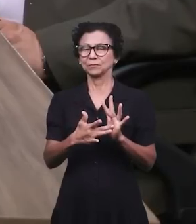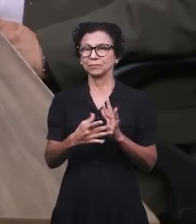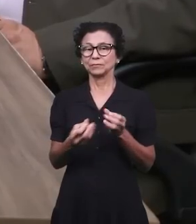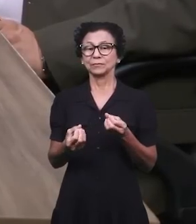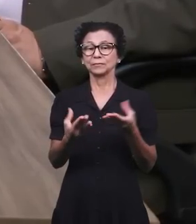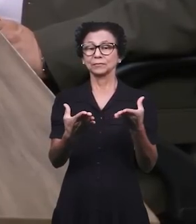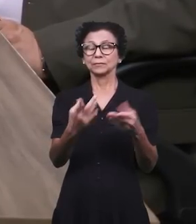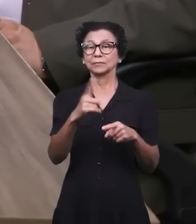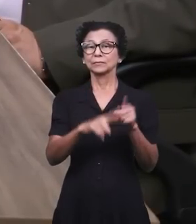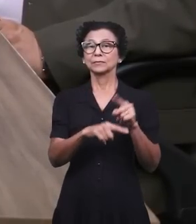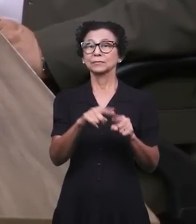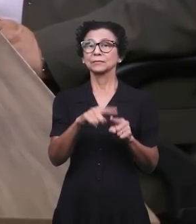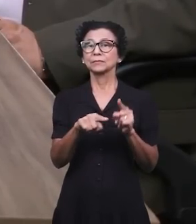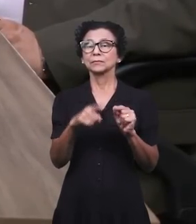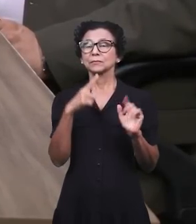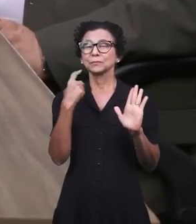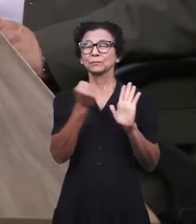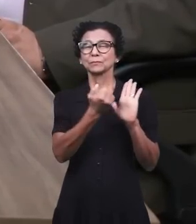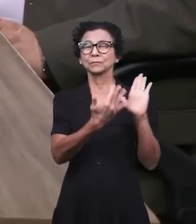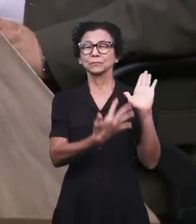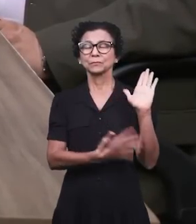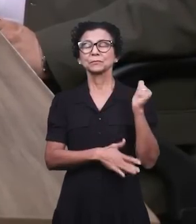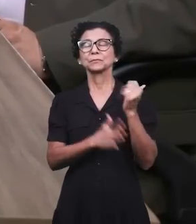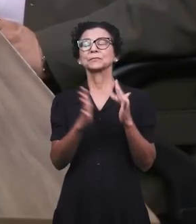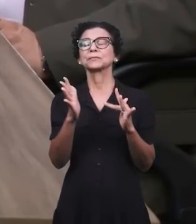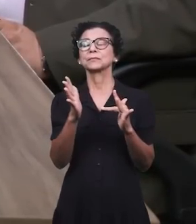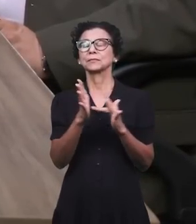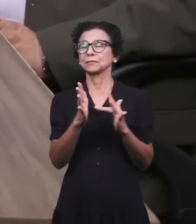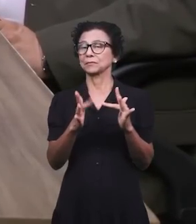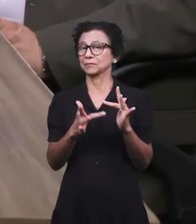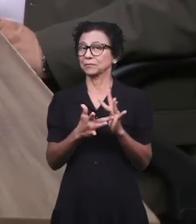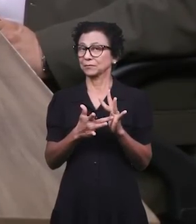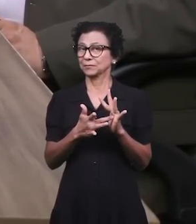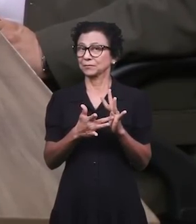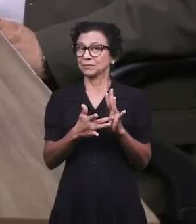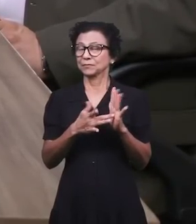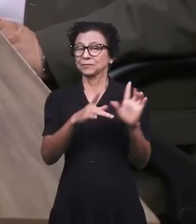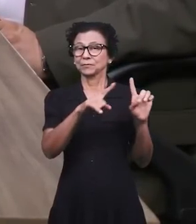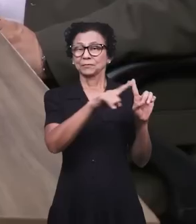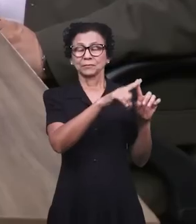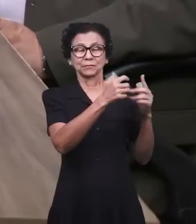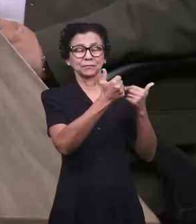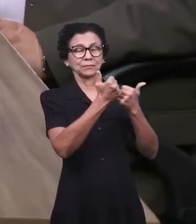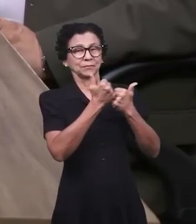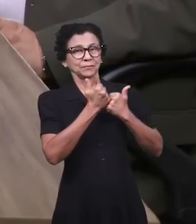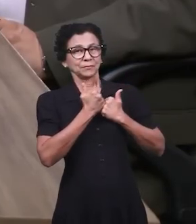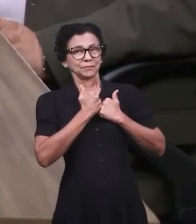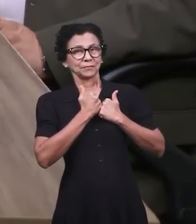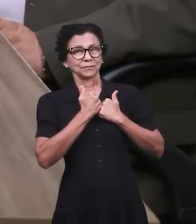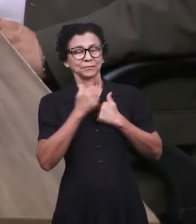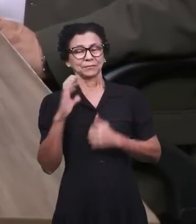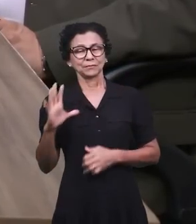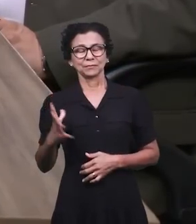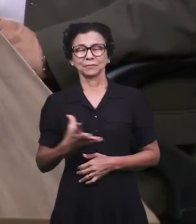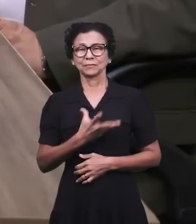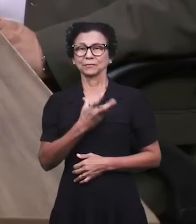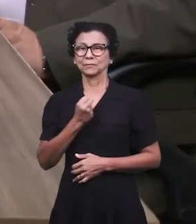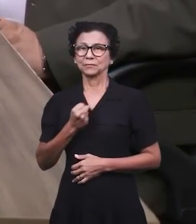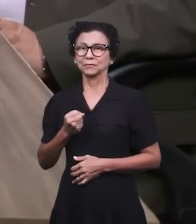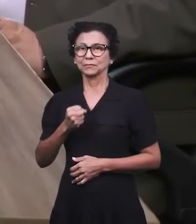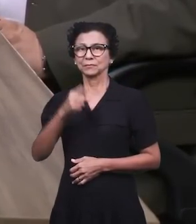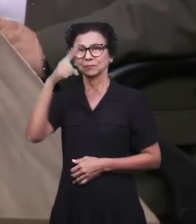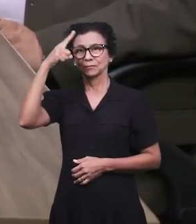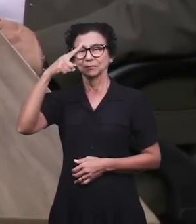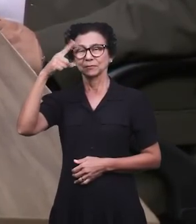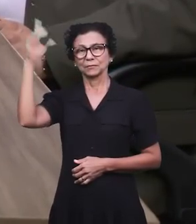Jesus, o sacrifício de Jesus, para que haja edificação da igreja. E o Espírito Santo, que ele também envia, que é o